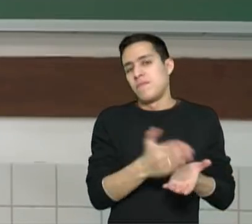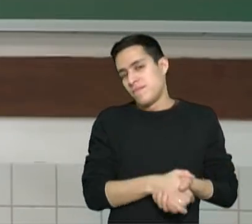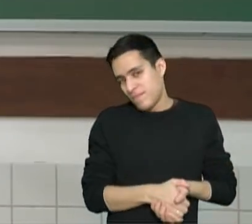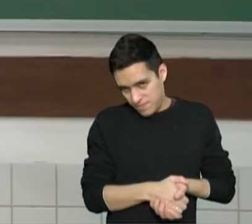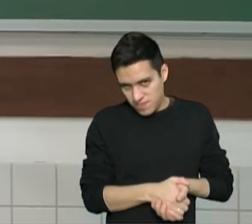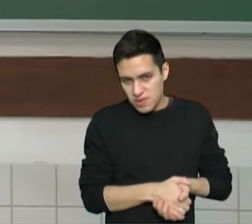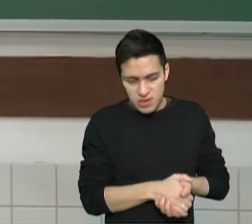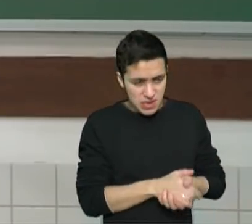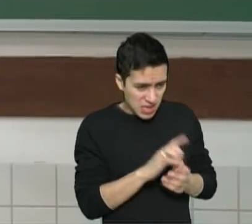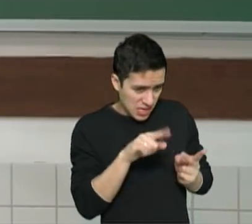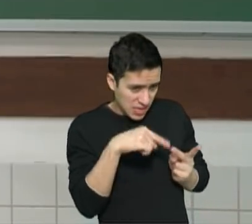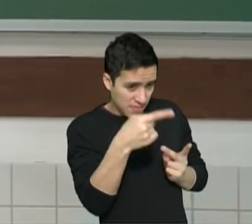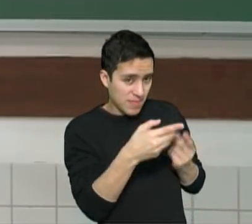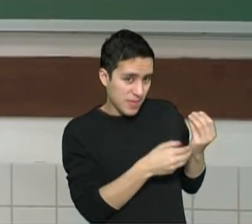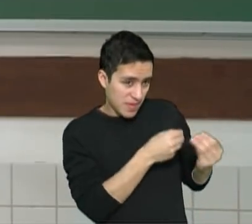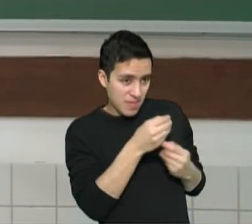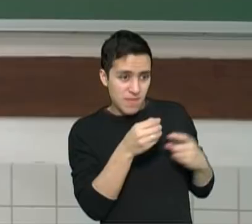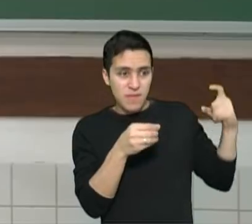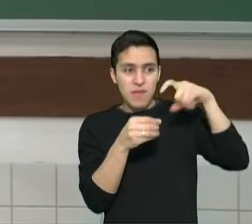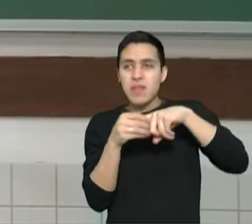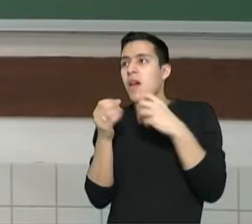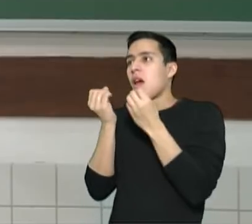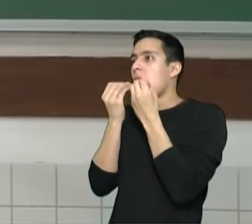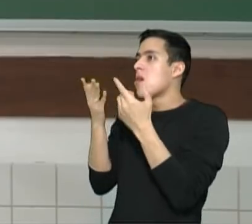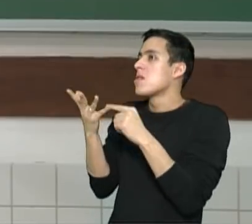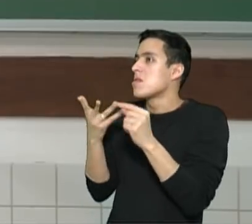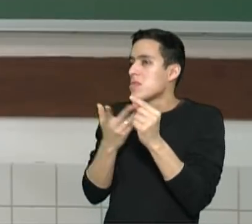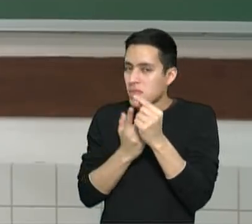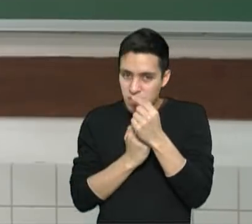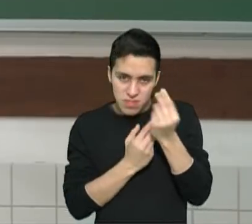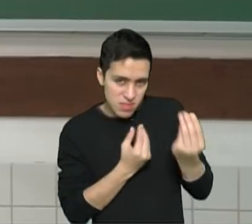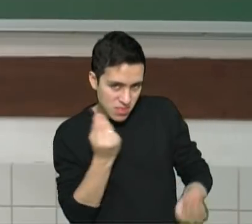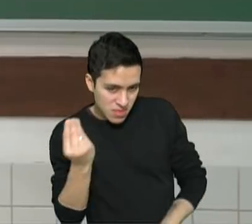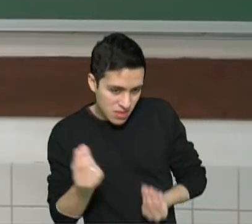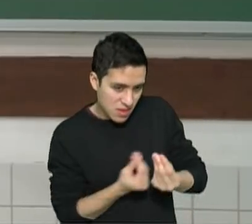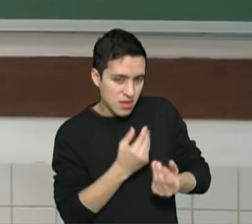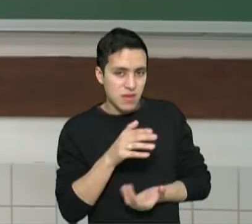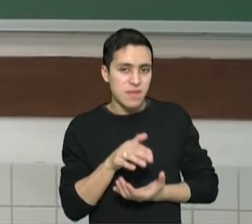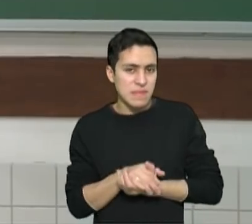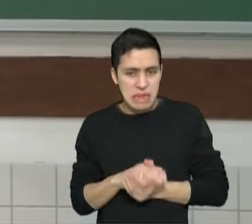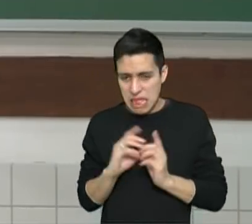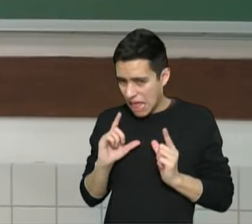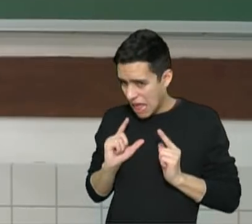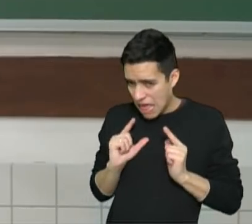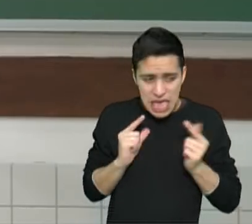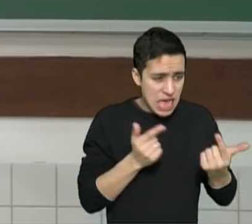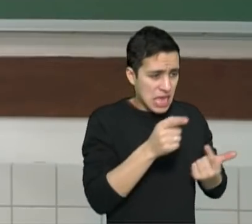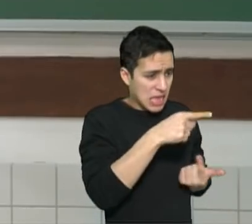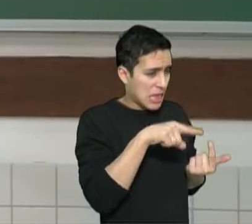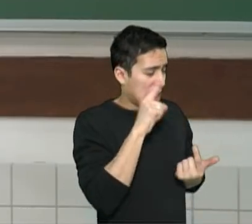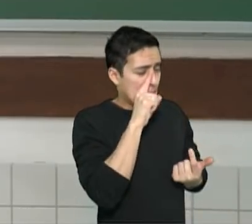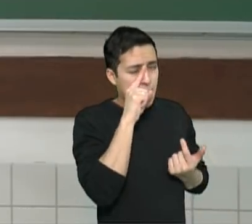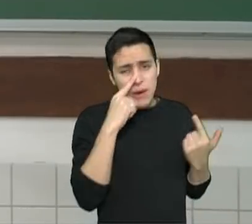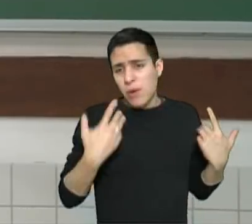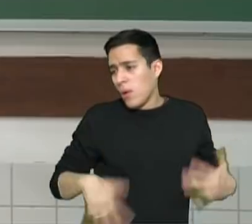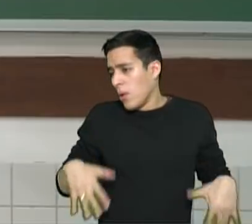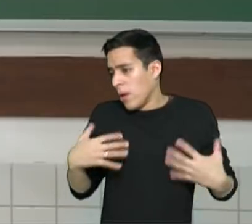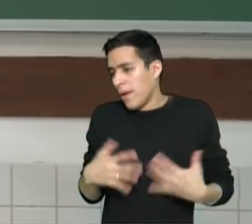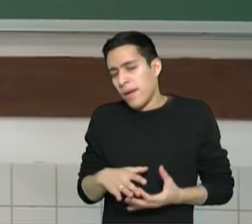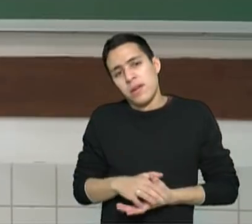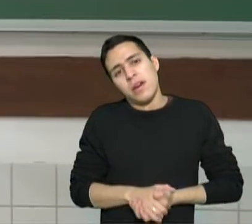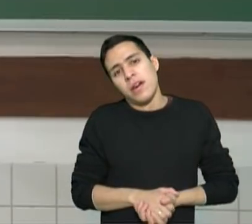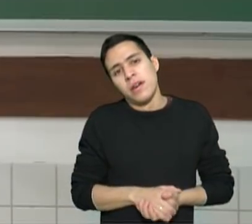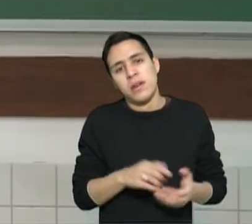E depois ainda tinha o retorno para contar como foi também. Então, como seria? Ia enfrentar todos esses desafios de novo no mar, né?